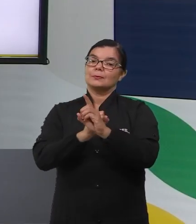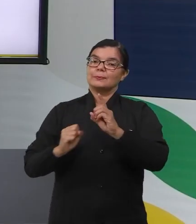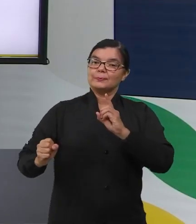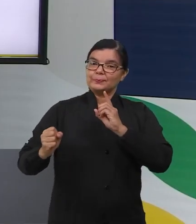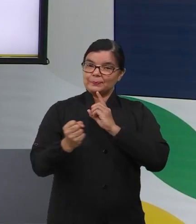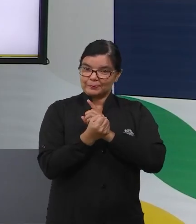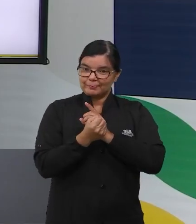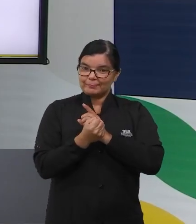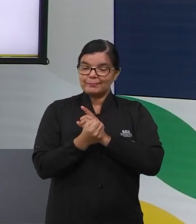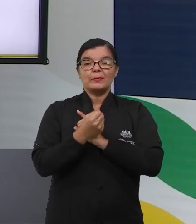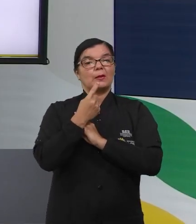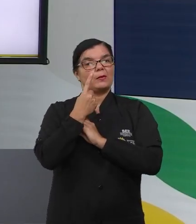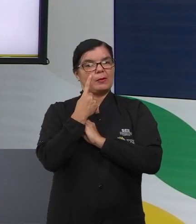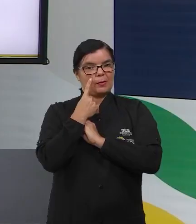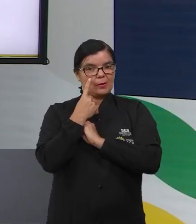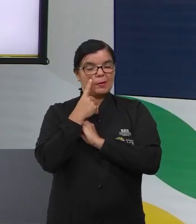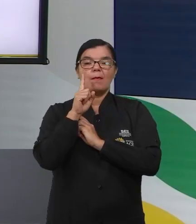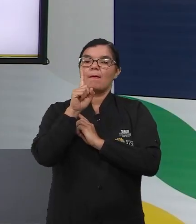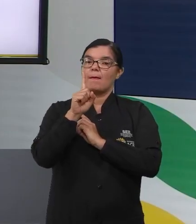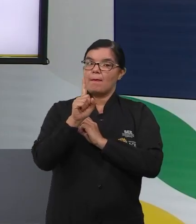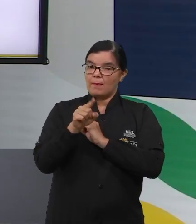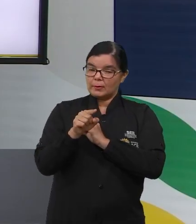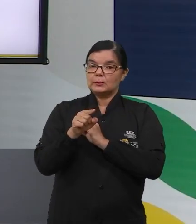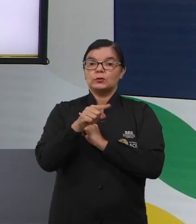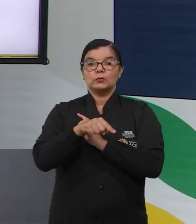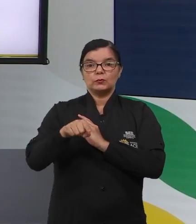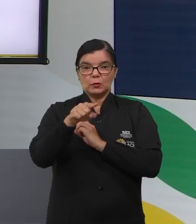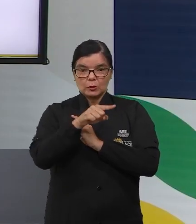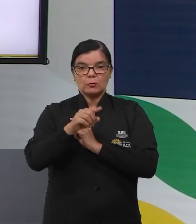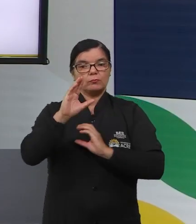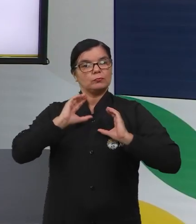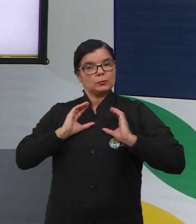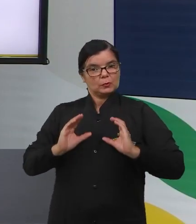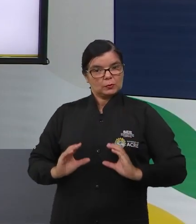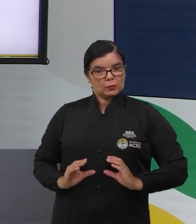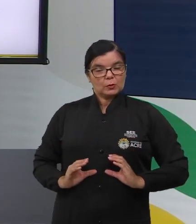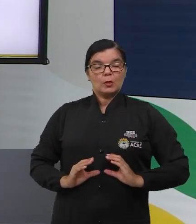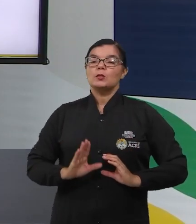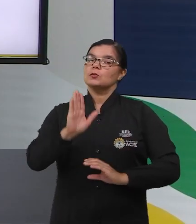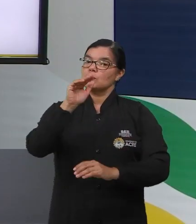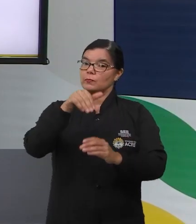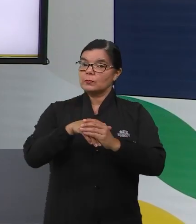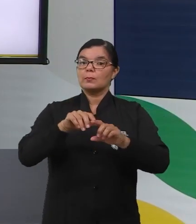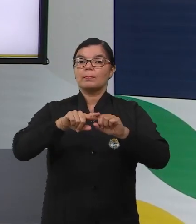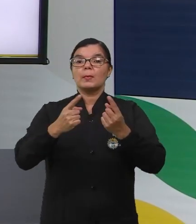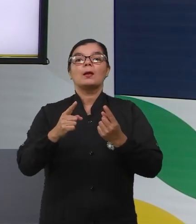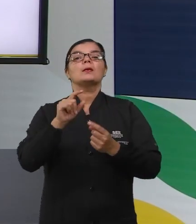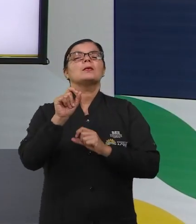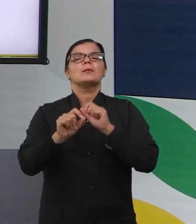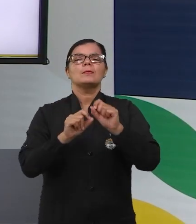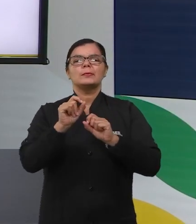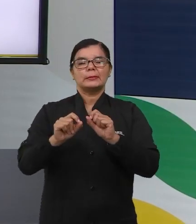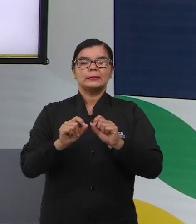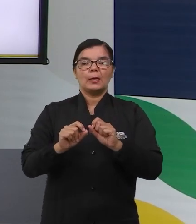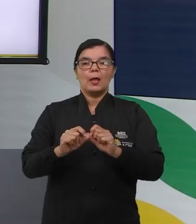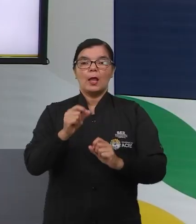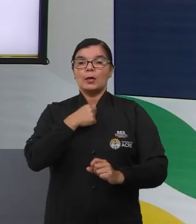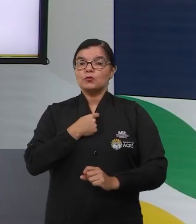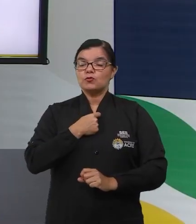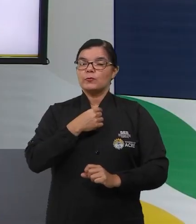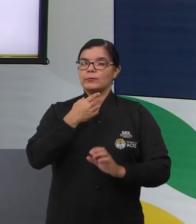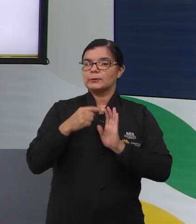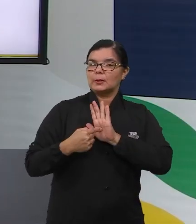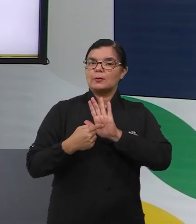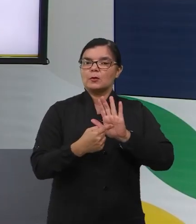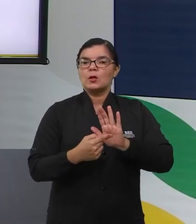sociedade. Então veja que é uma forma de você se tornar cidadão, é esse voto, mas é porque esse voto vai ser a sua manifestação de tipo,